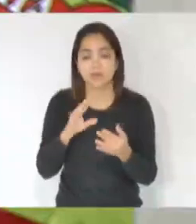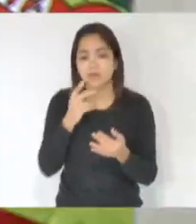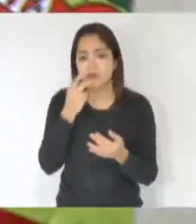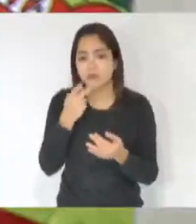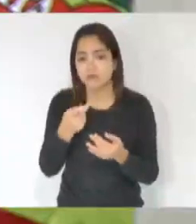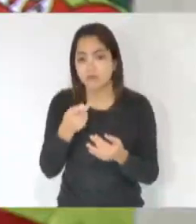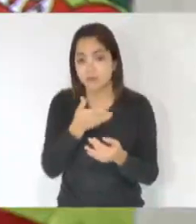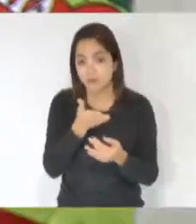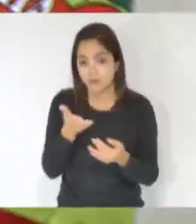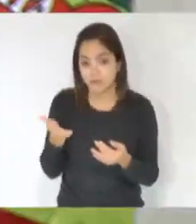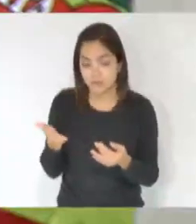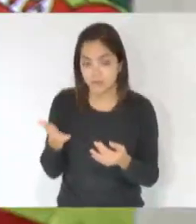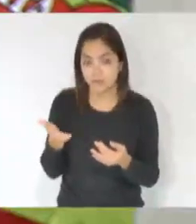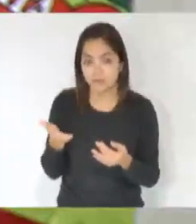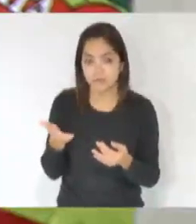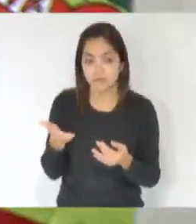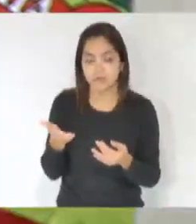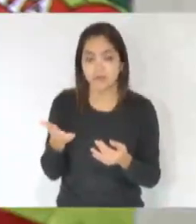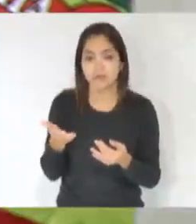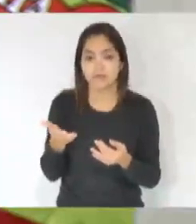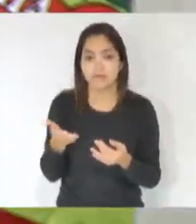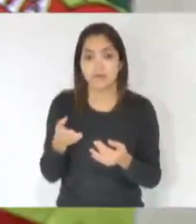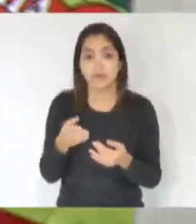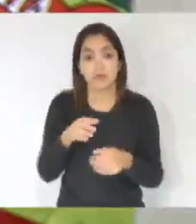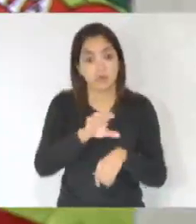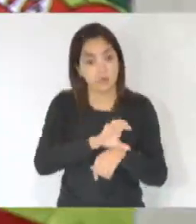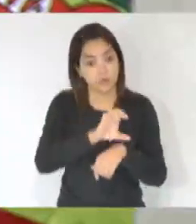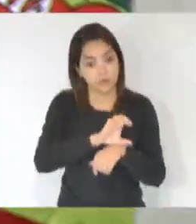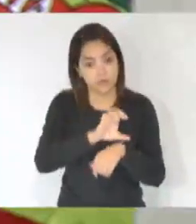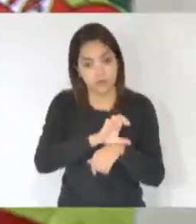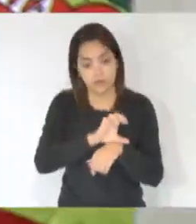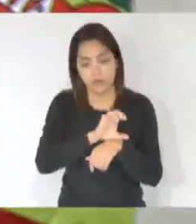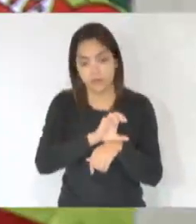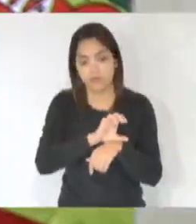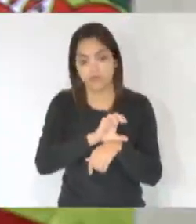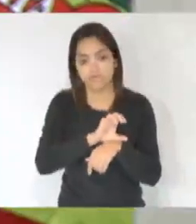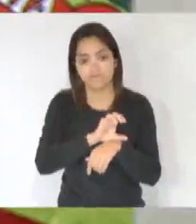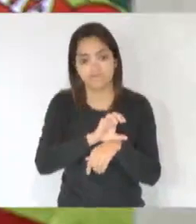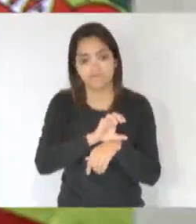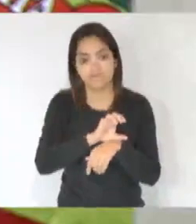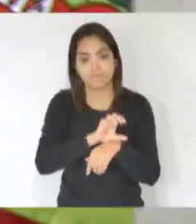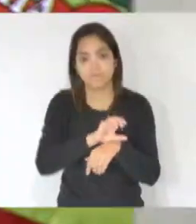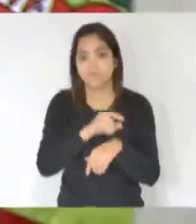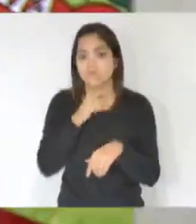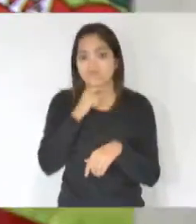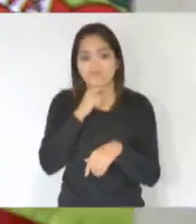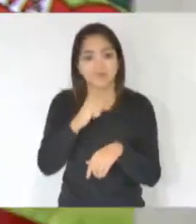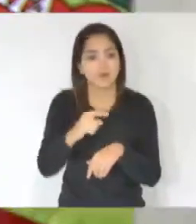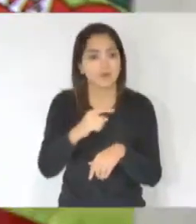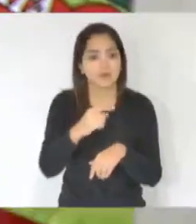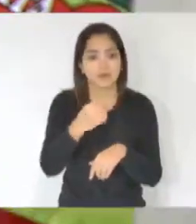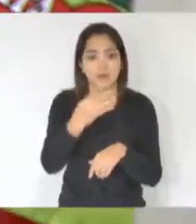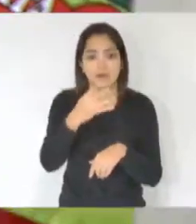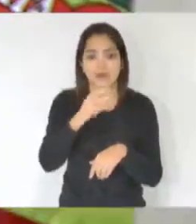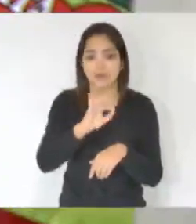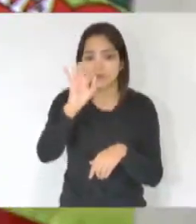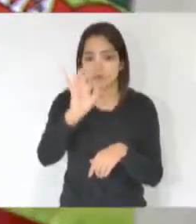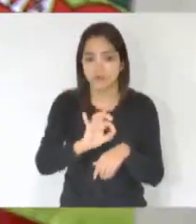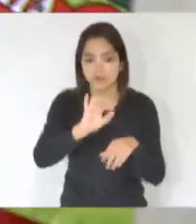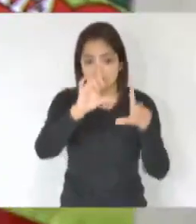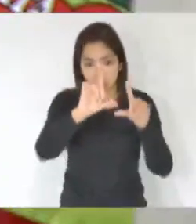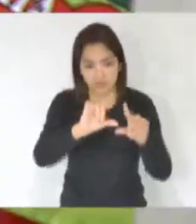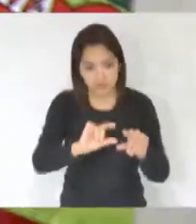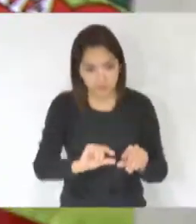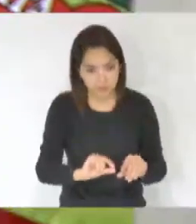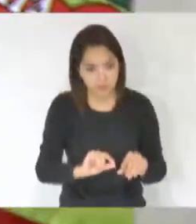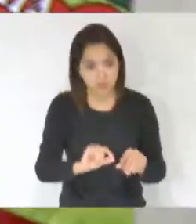Vossas Excelências, o nosso Estado não suporta 40% de retração no orçamento público